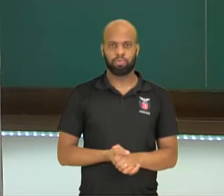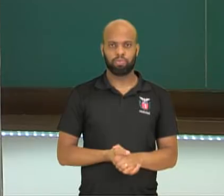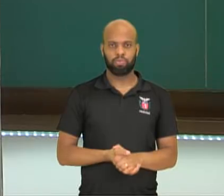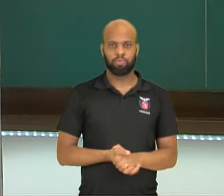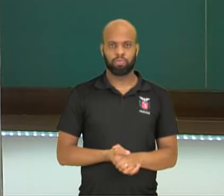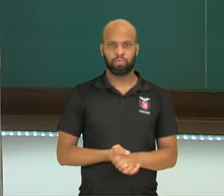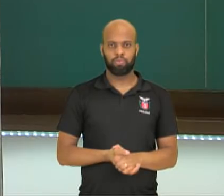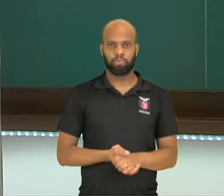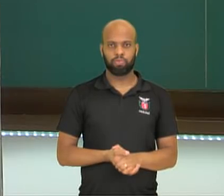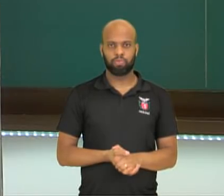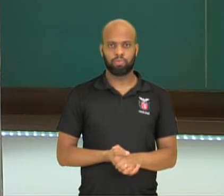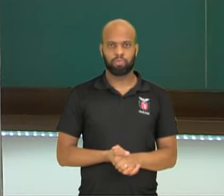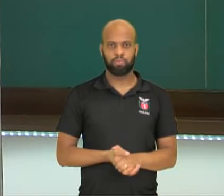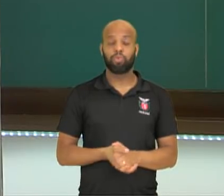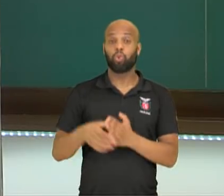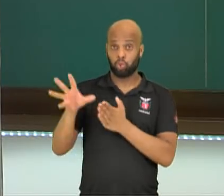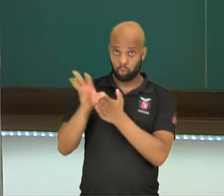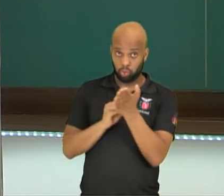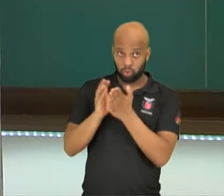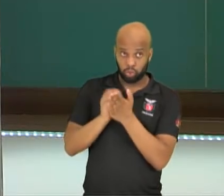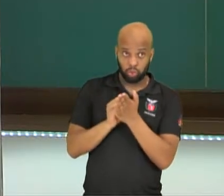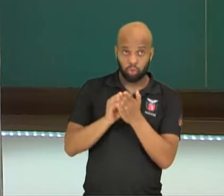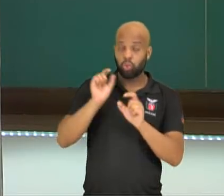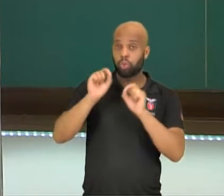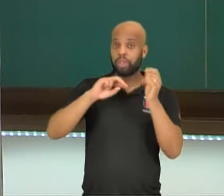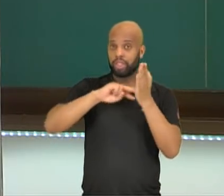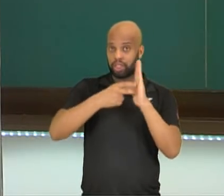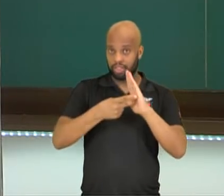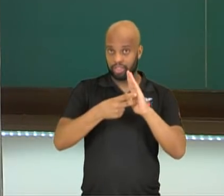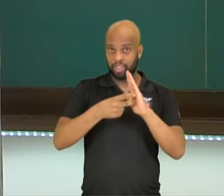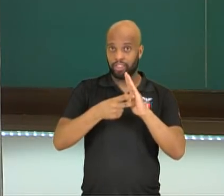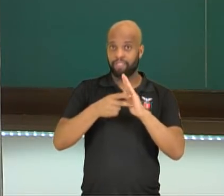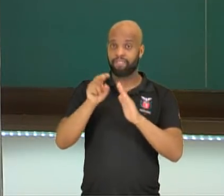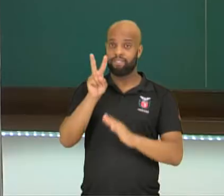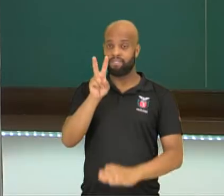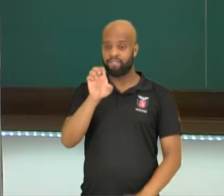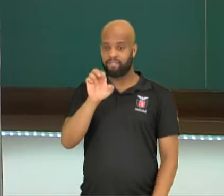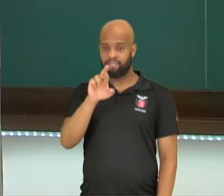Verso é cada linha do poema.